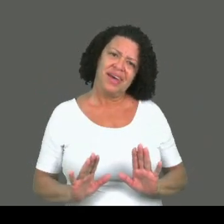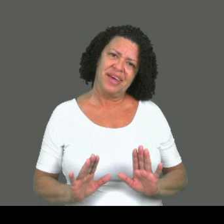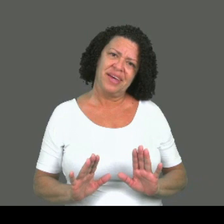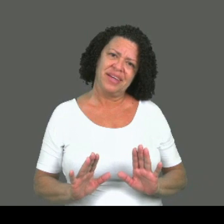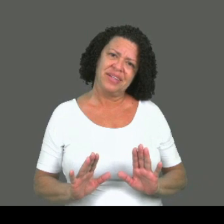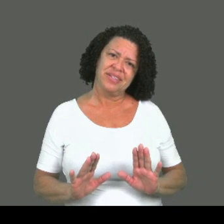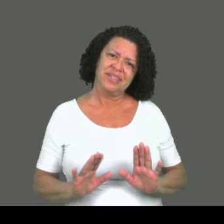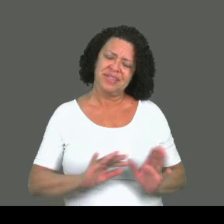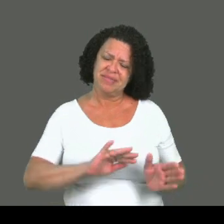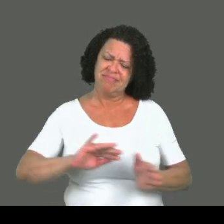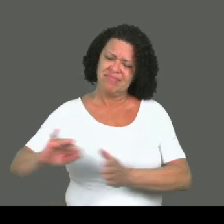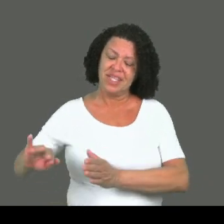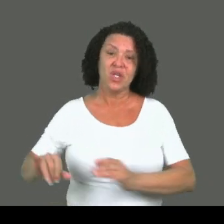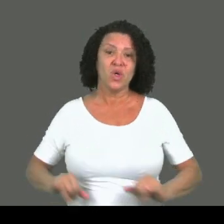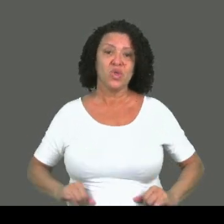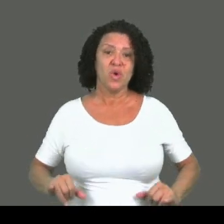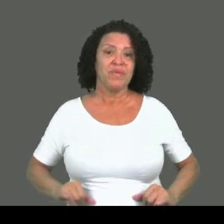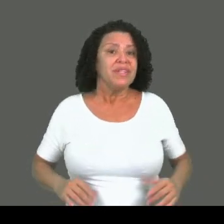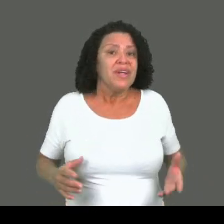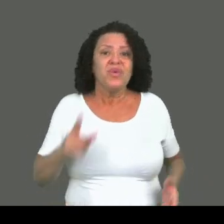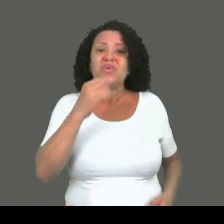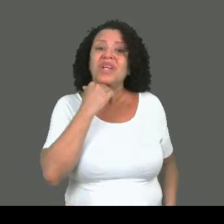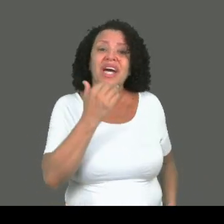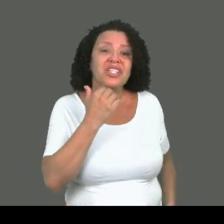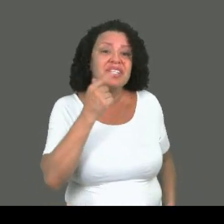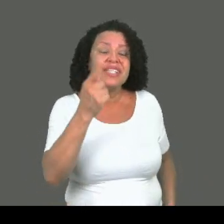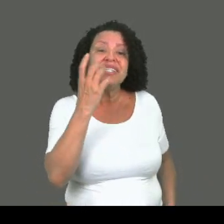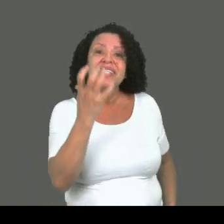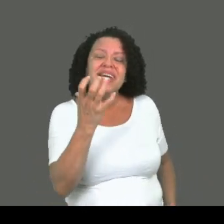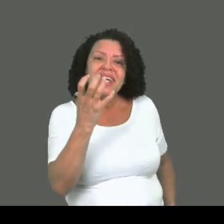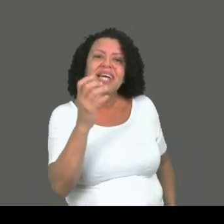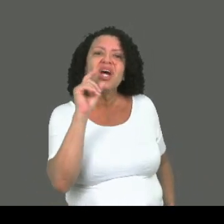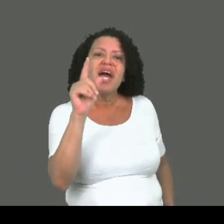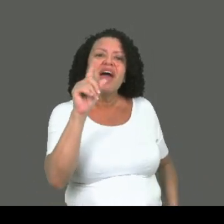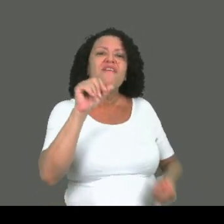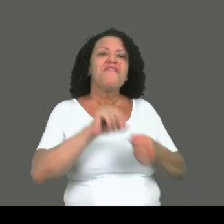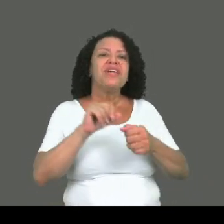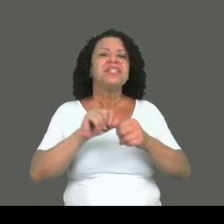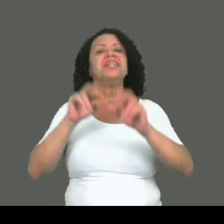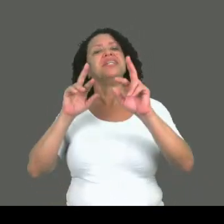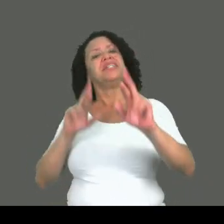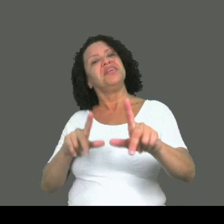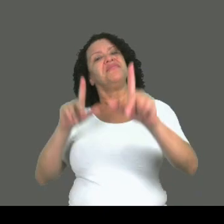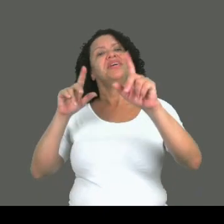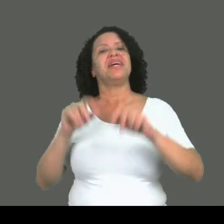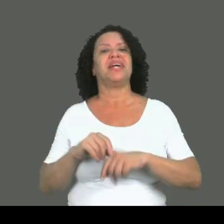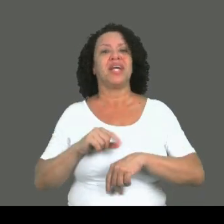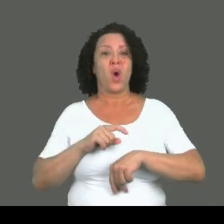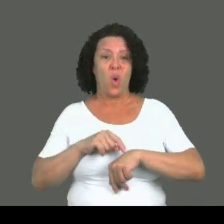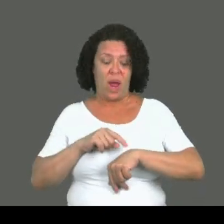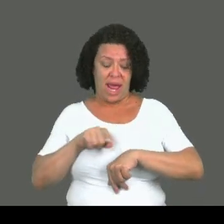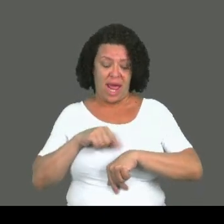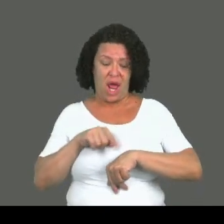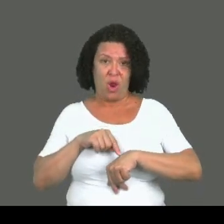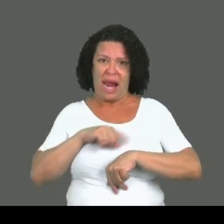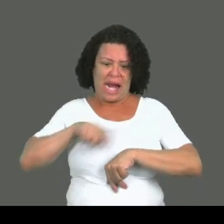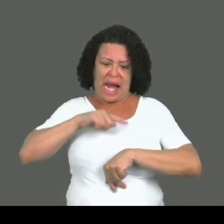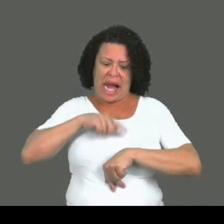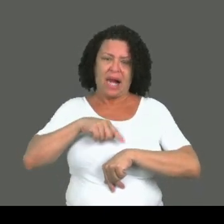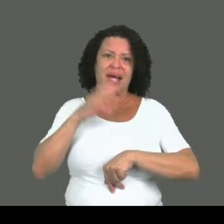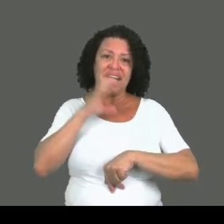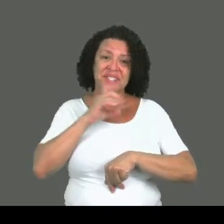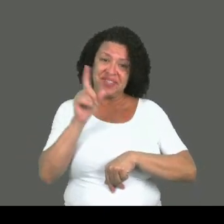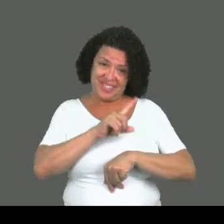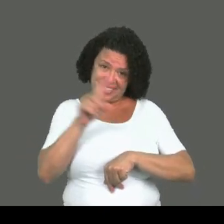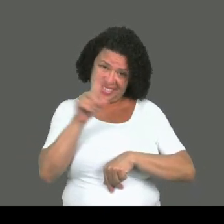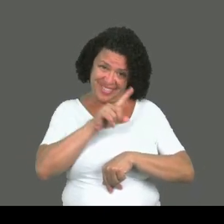sofrimento. Então não adianta a gente querer fazer diferente, né? O relógio não vai andar mais rápido porque a gente está